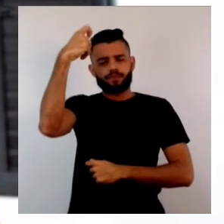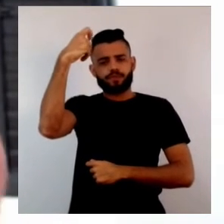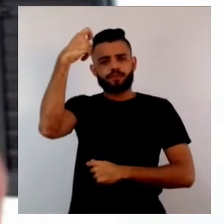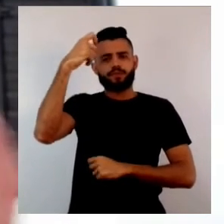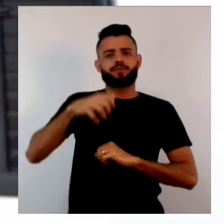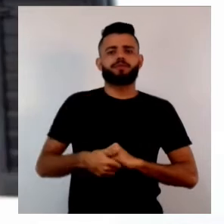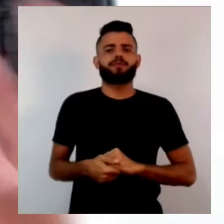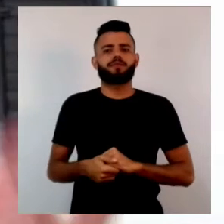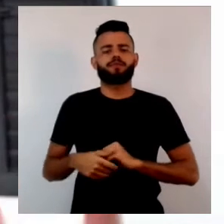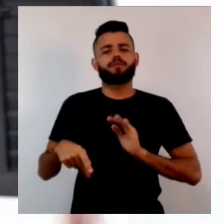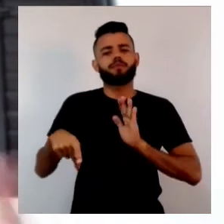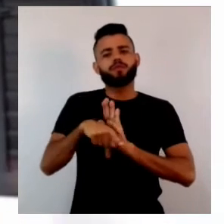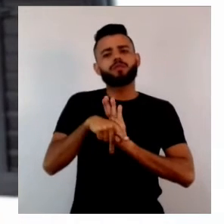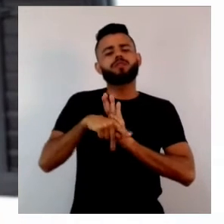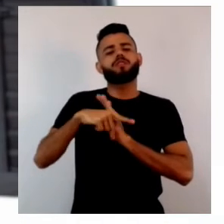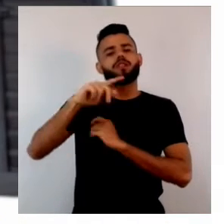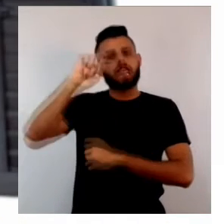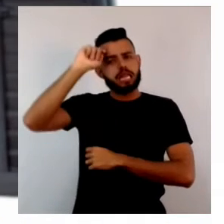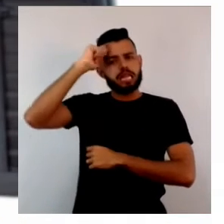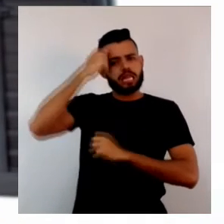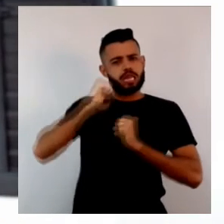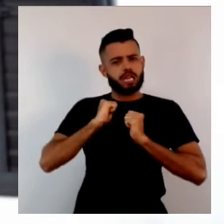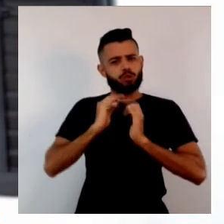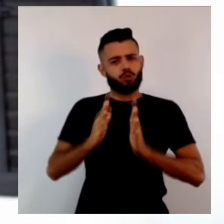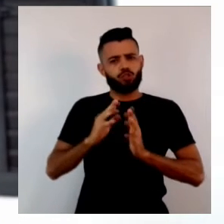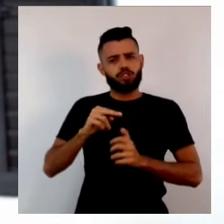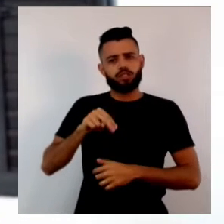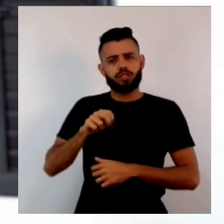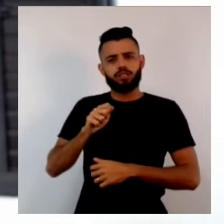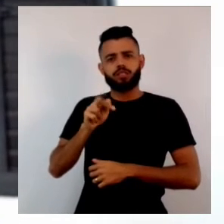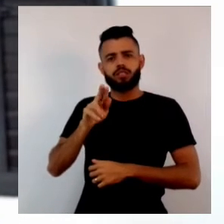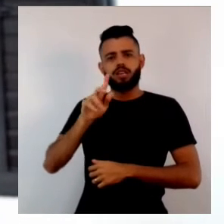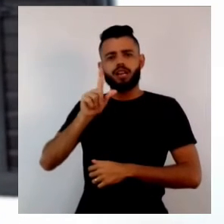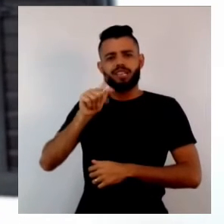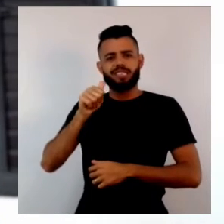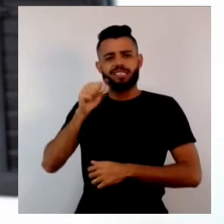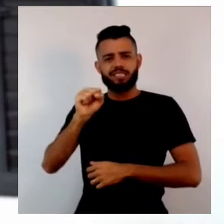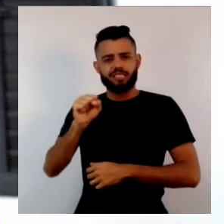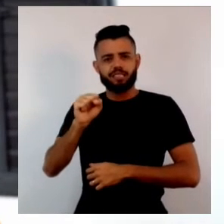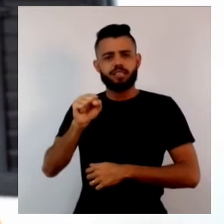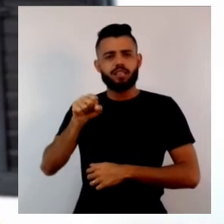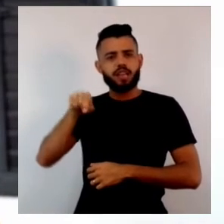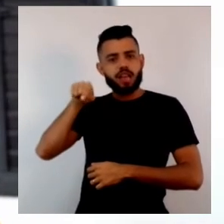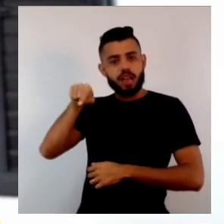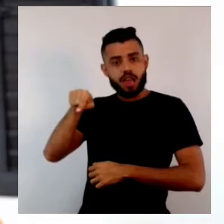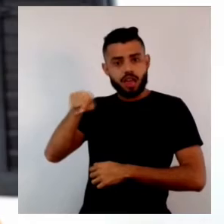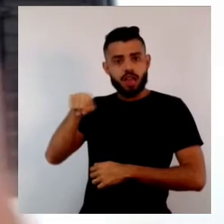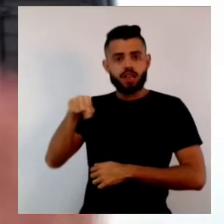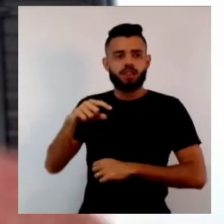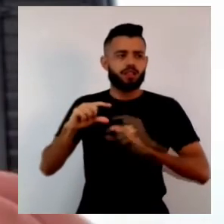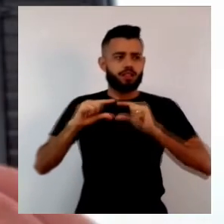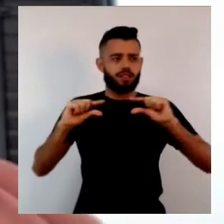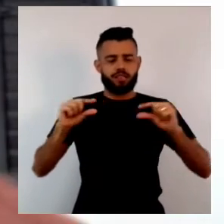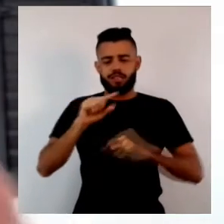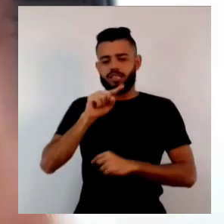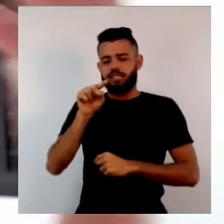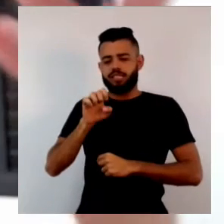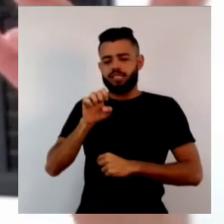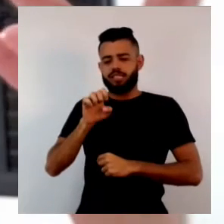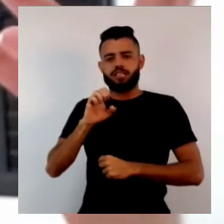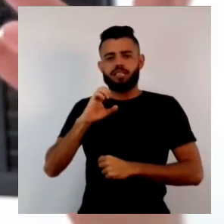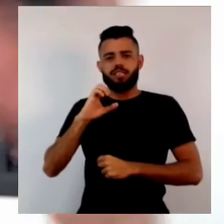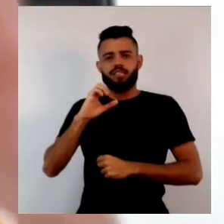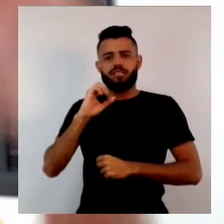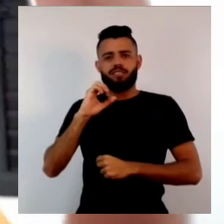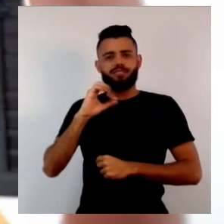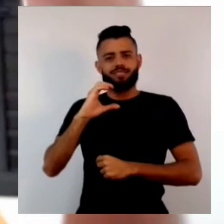né? dessa concepção da negritude, que é o Aimé Césaire. O Aimé Césaire ele tinha uma frase muito linda. Ele colocava assim, que enquanto a